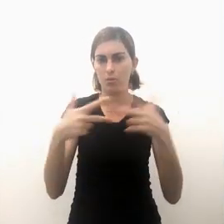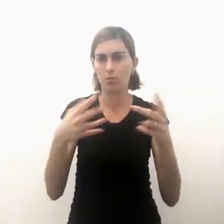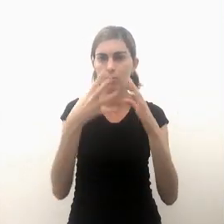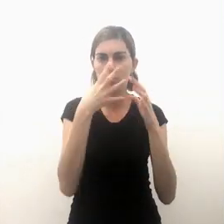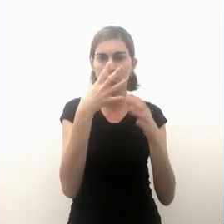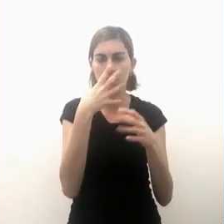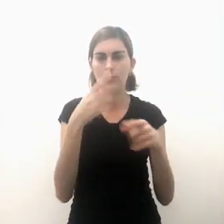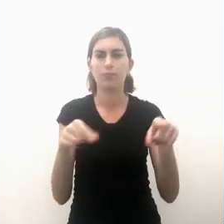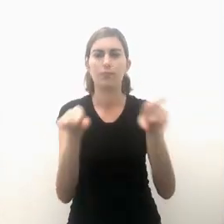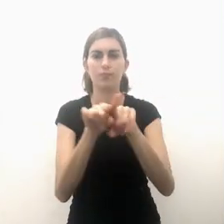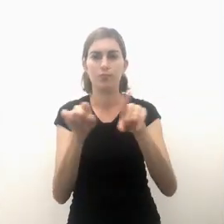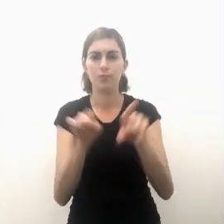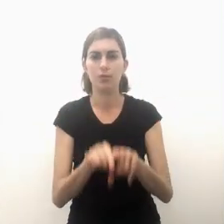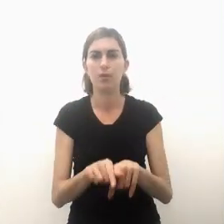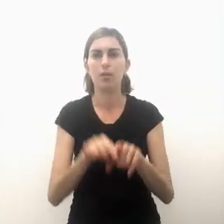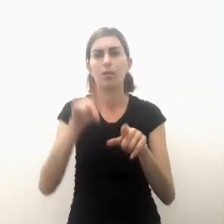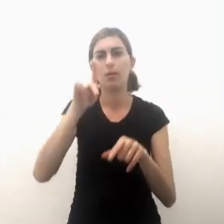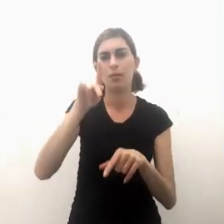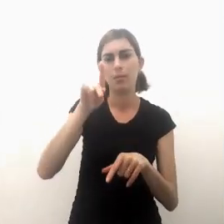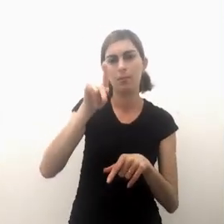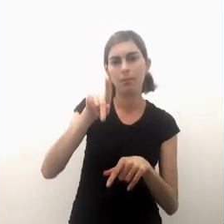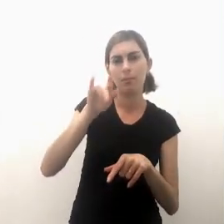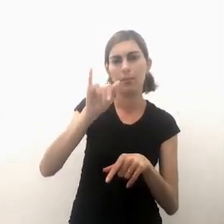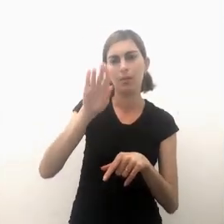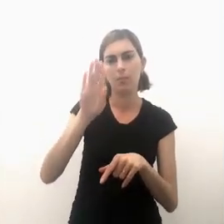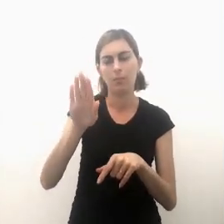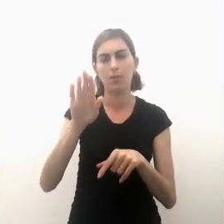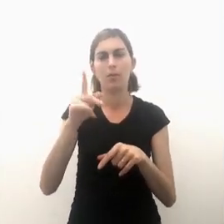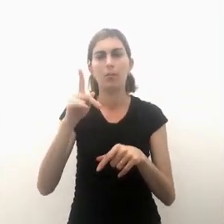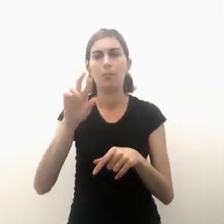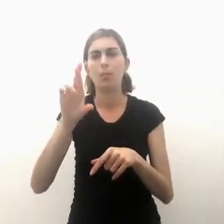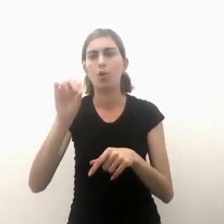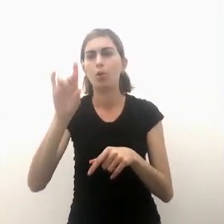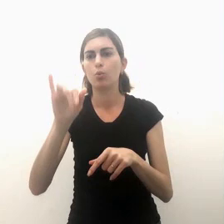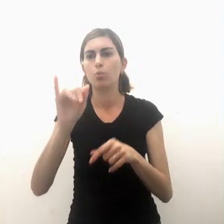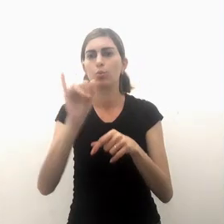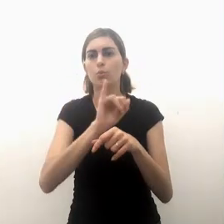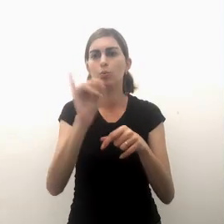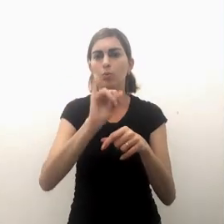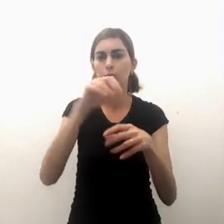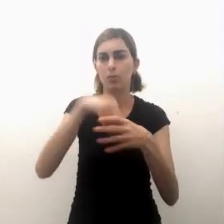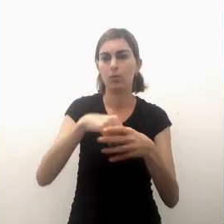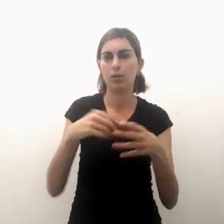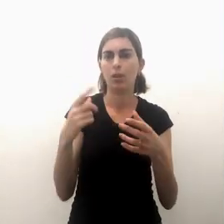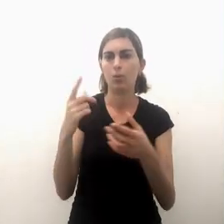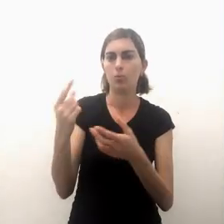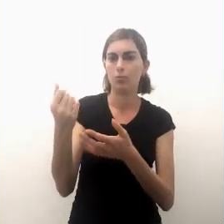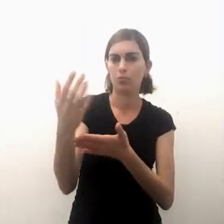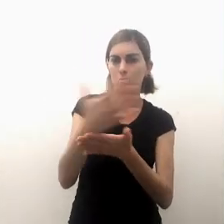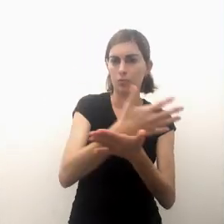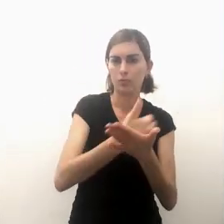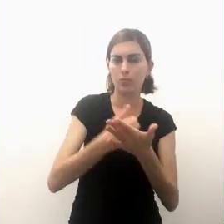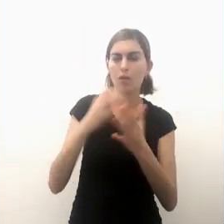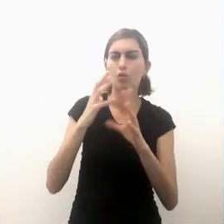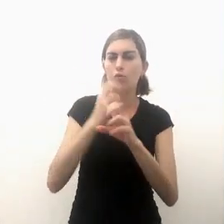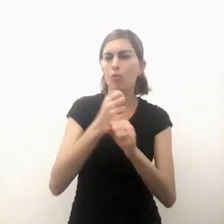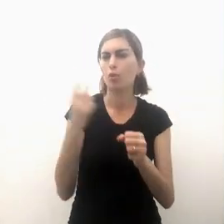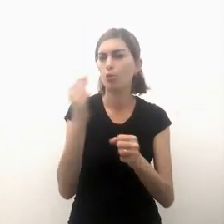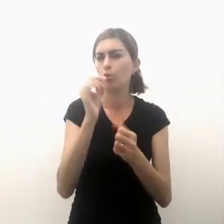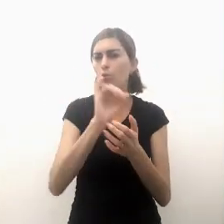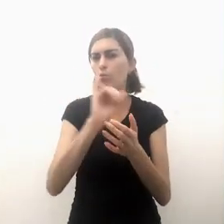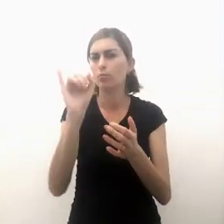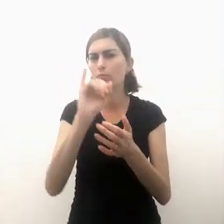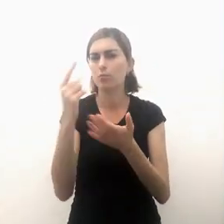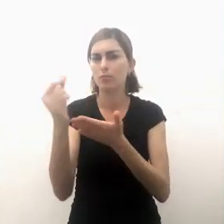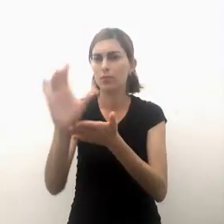coisa que a gente vai observar também vai ser o PIB, tá? O Produto Interno Bruto, que é a soma de todos os valores e investimentos